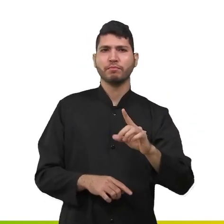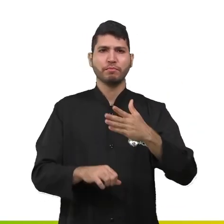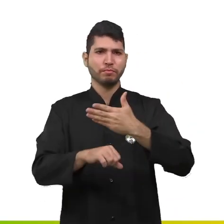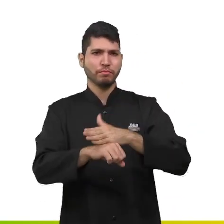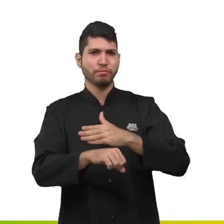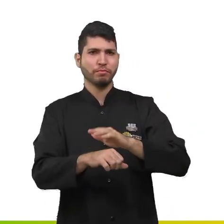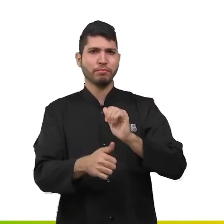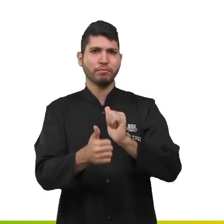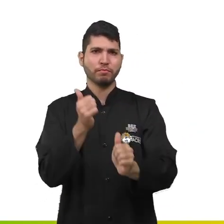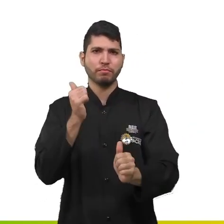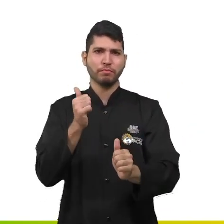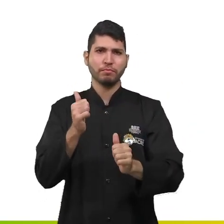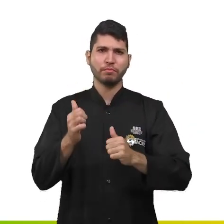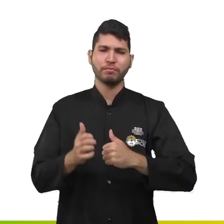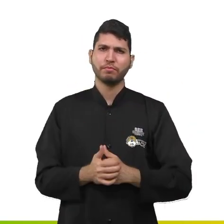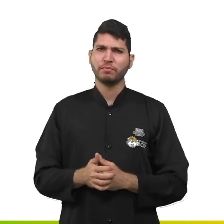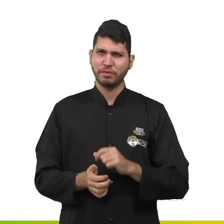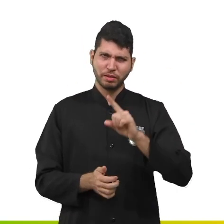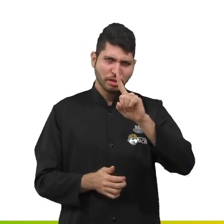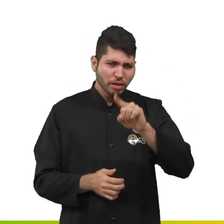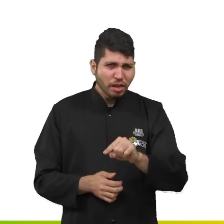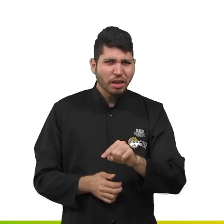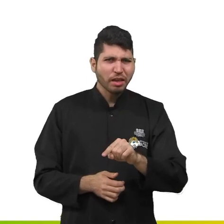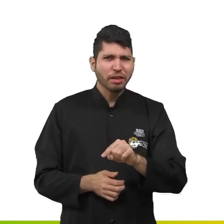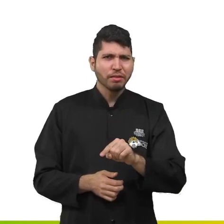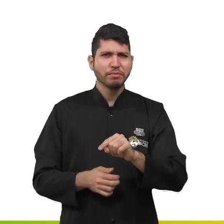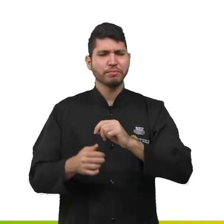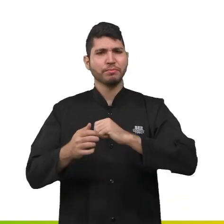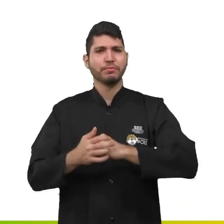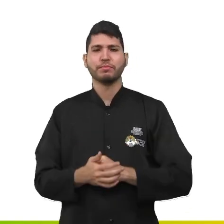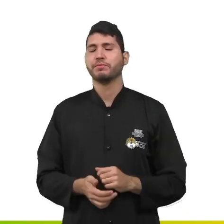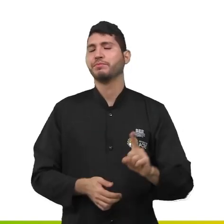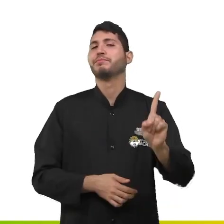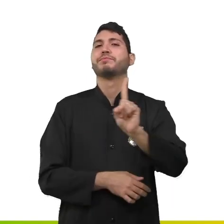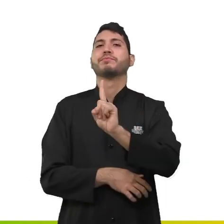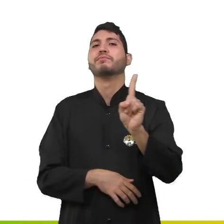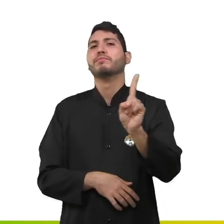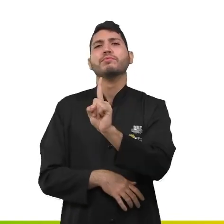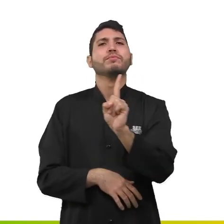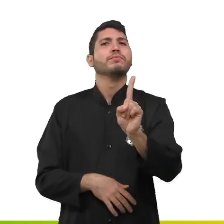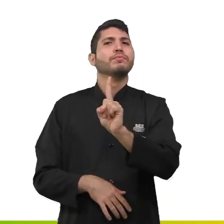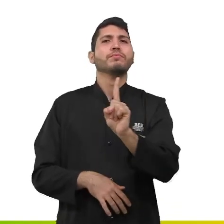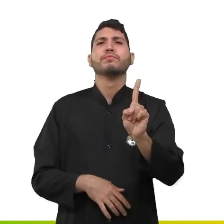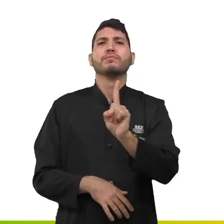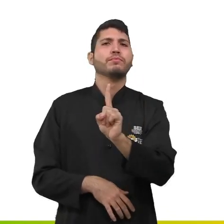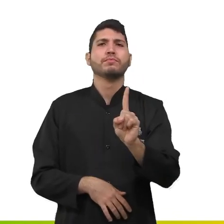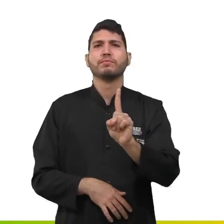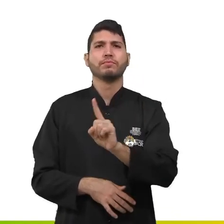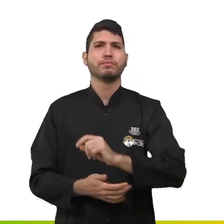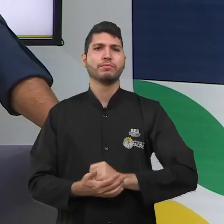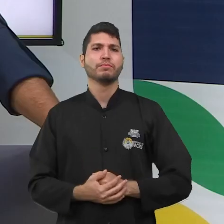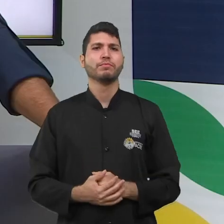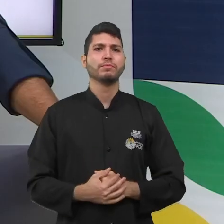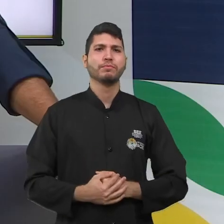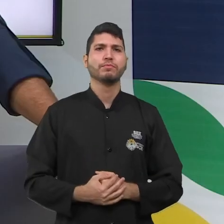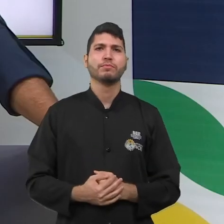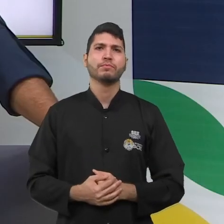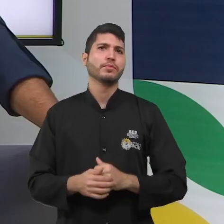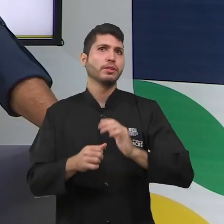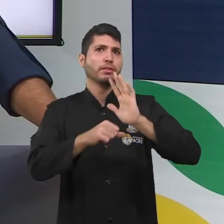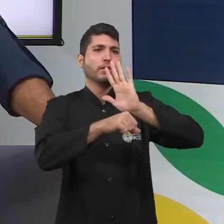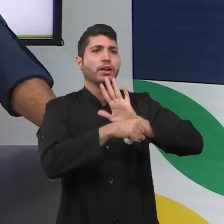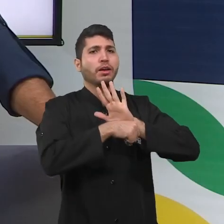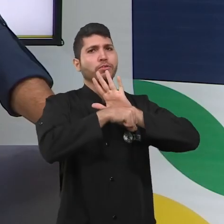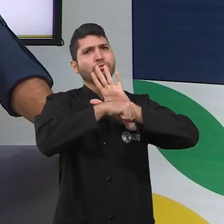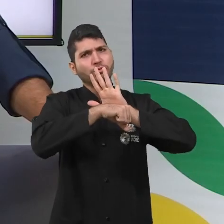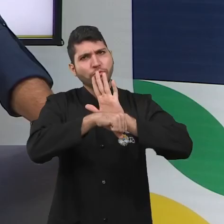das práticas esportivas. É negativa das práticas esportivas? Não. Nada a ver, pelo amor de Deus. Elas contribuem